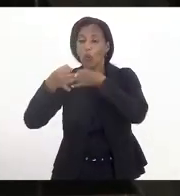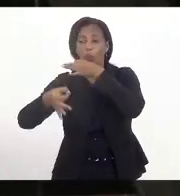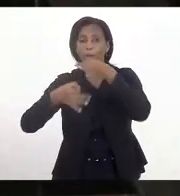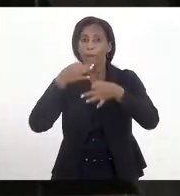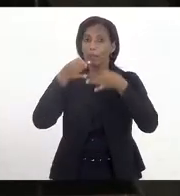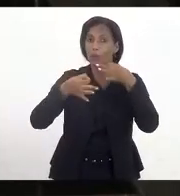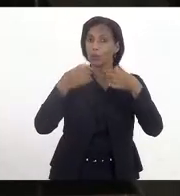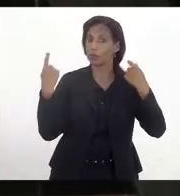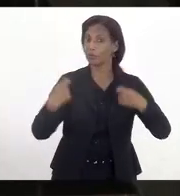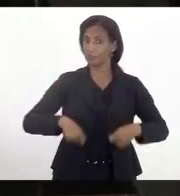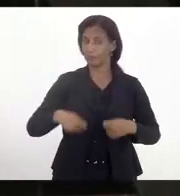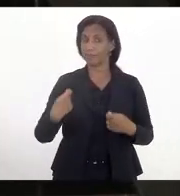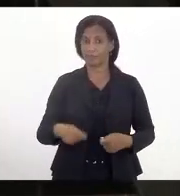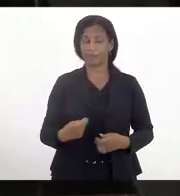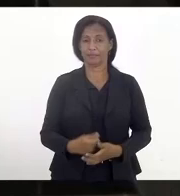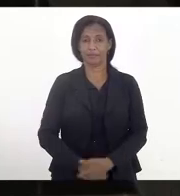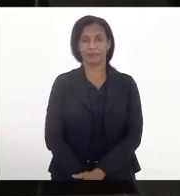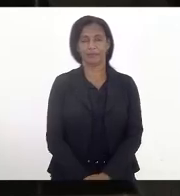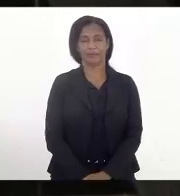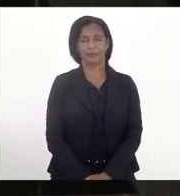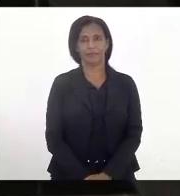Muito obrigado senhora presidente